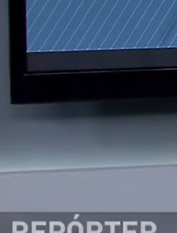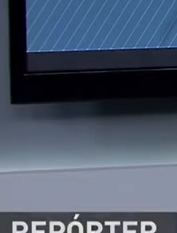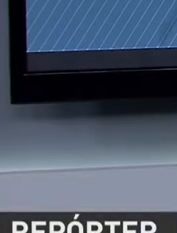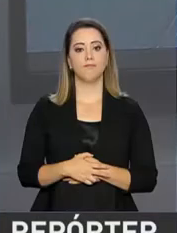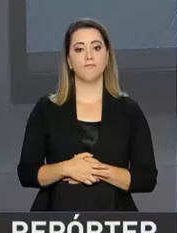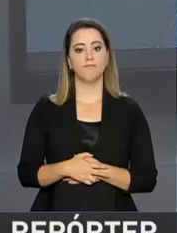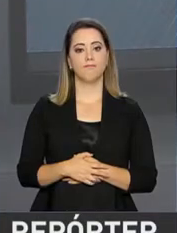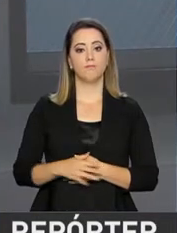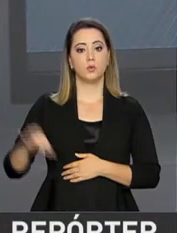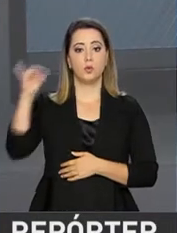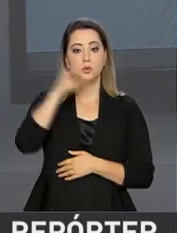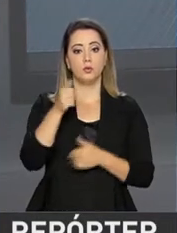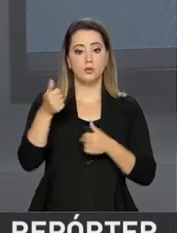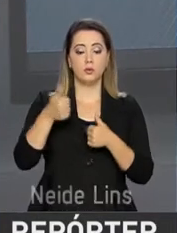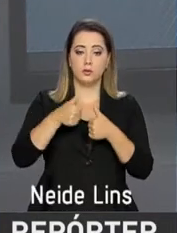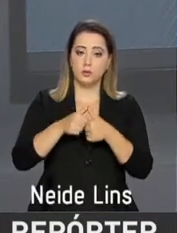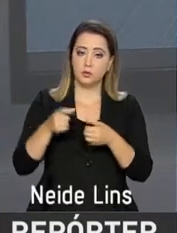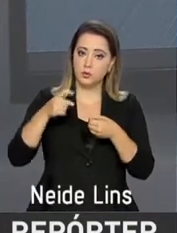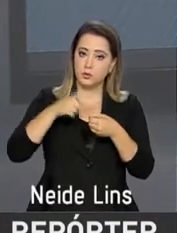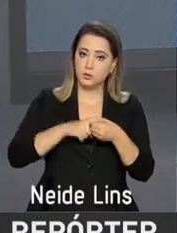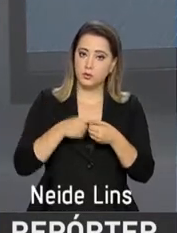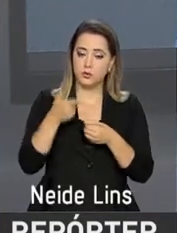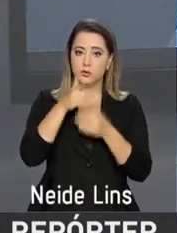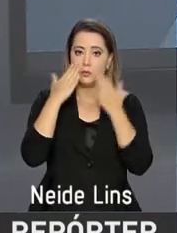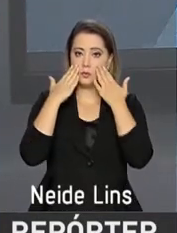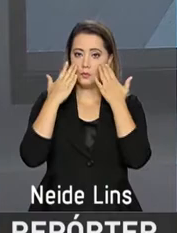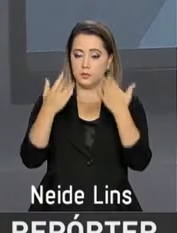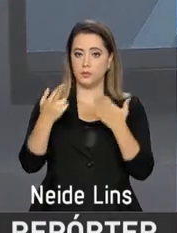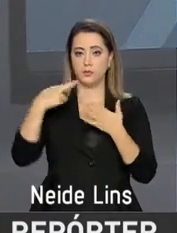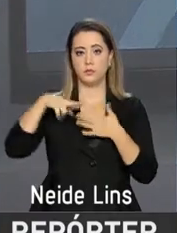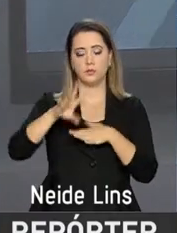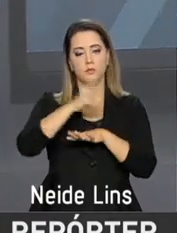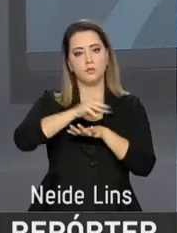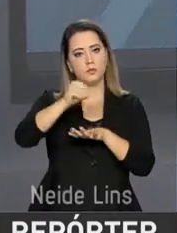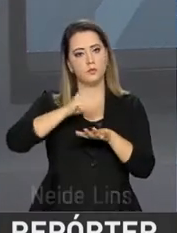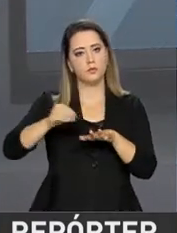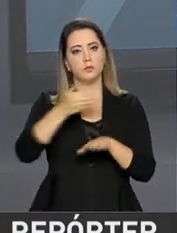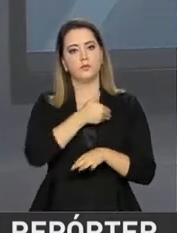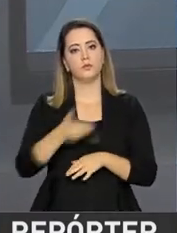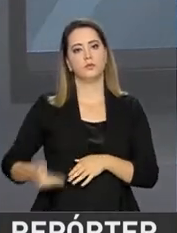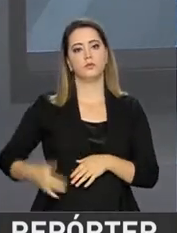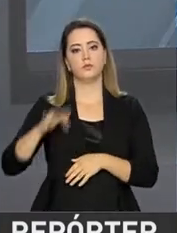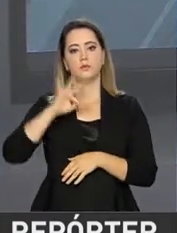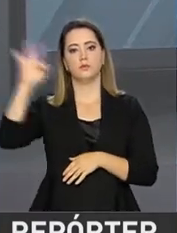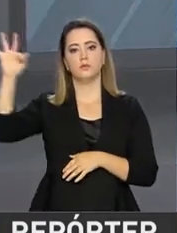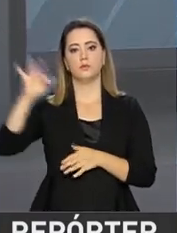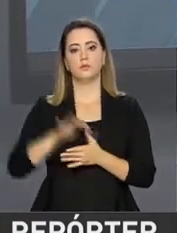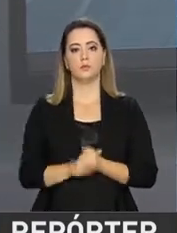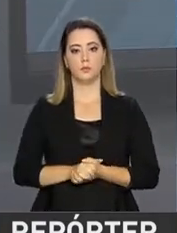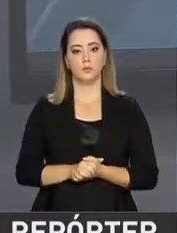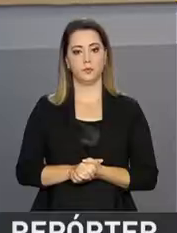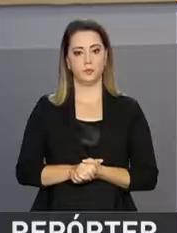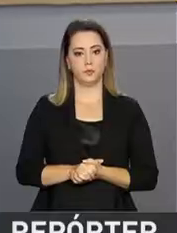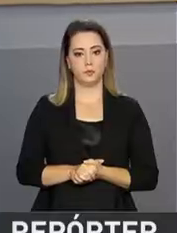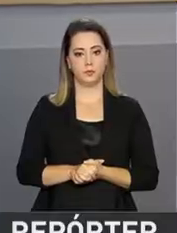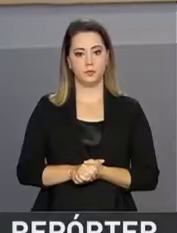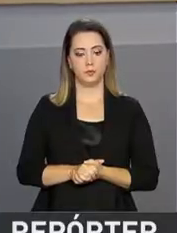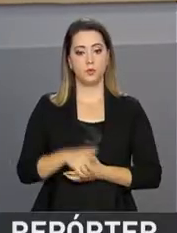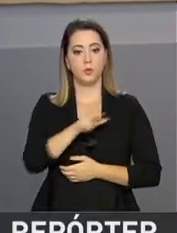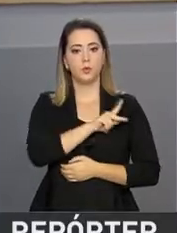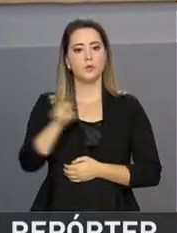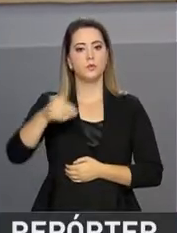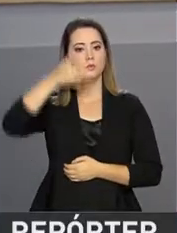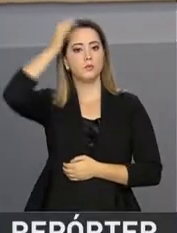olá estamos de volta com mais uma edição do repórter nbr com as notícias do governo federal o